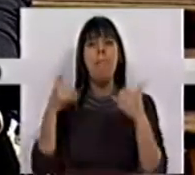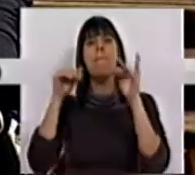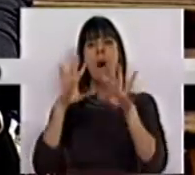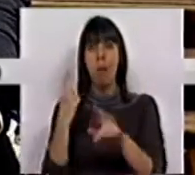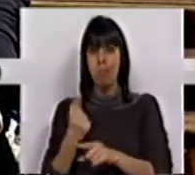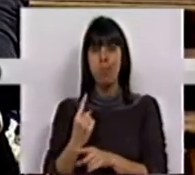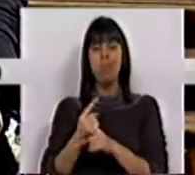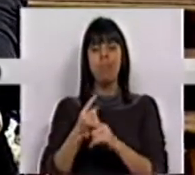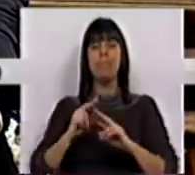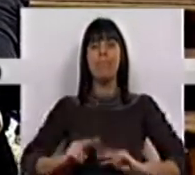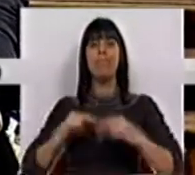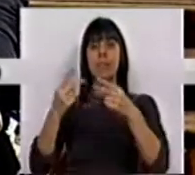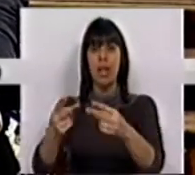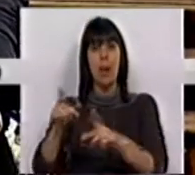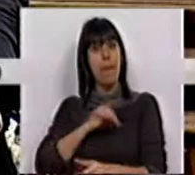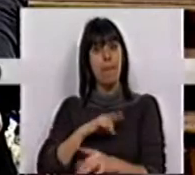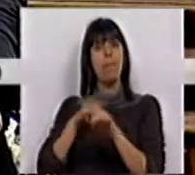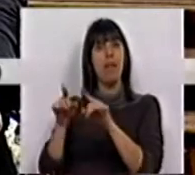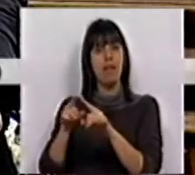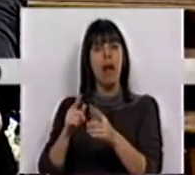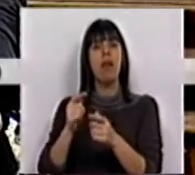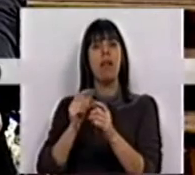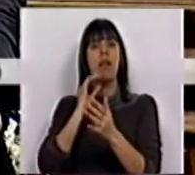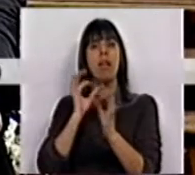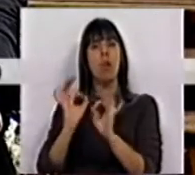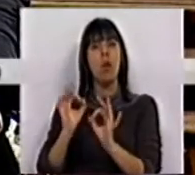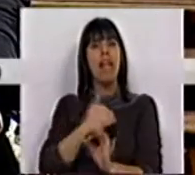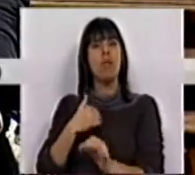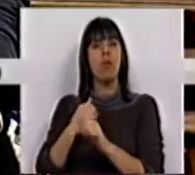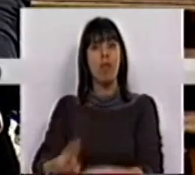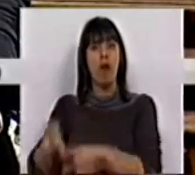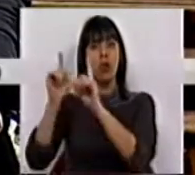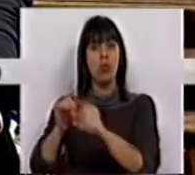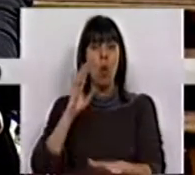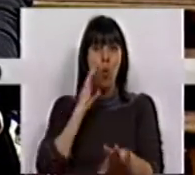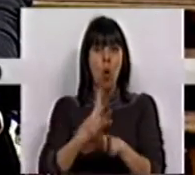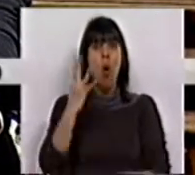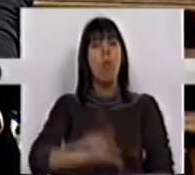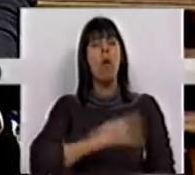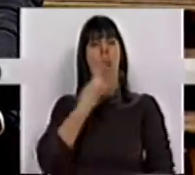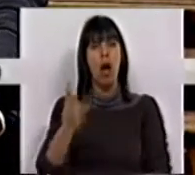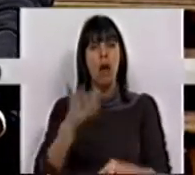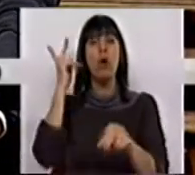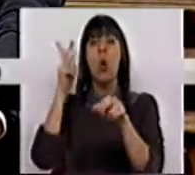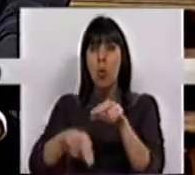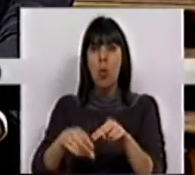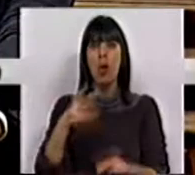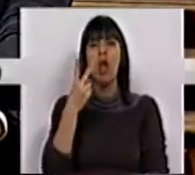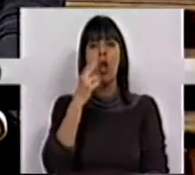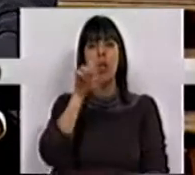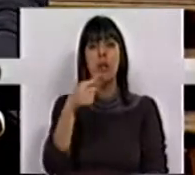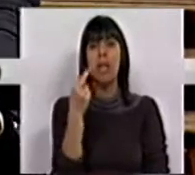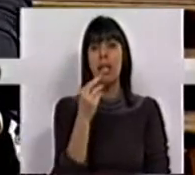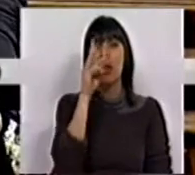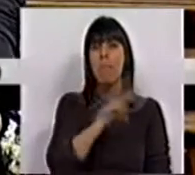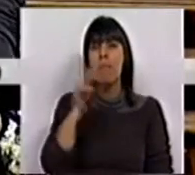mas também na transferência para os privados da prestação de cuidados de saúde. Nos últimos 4 anos, cortaram